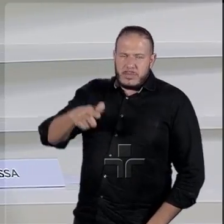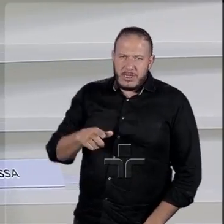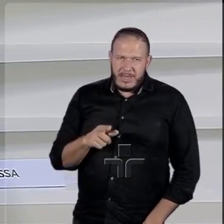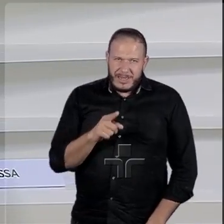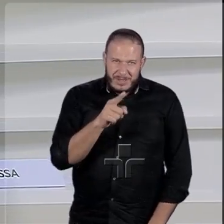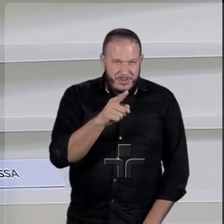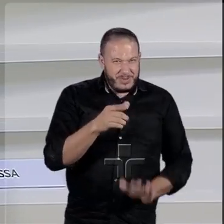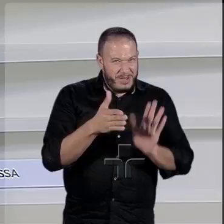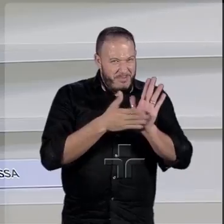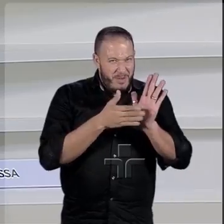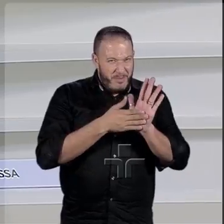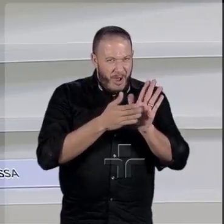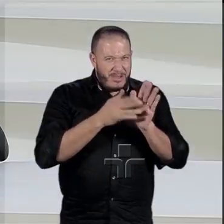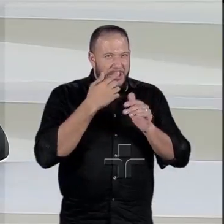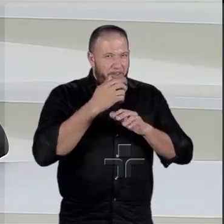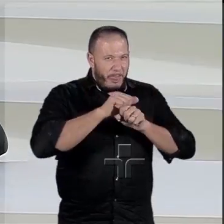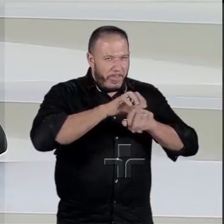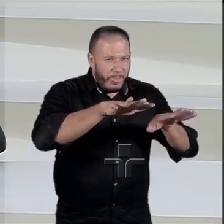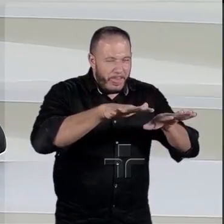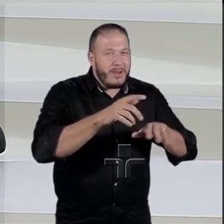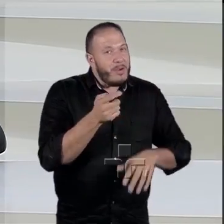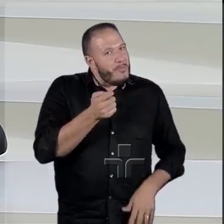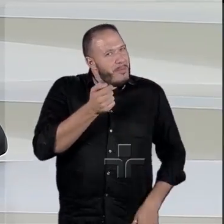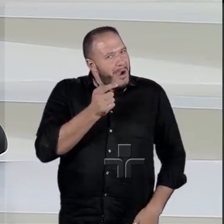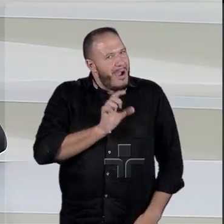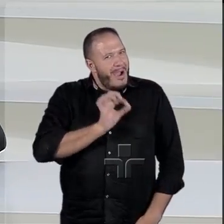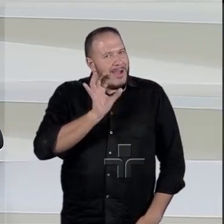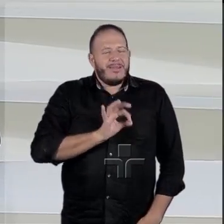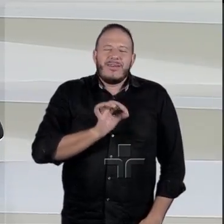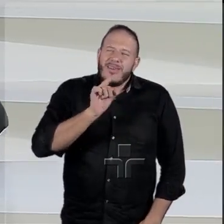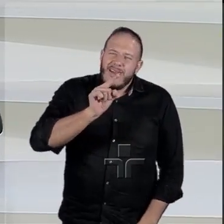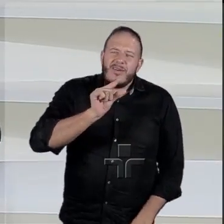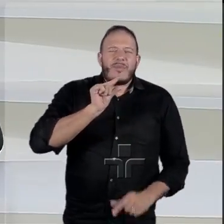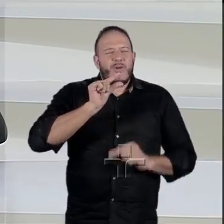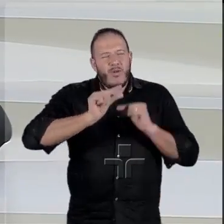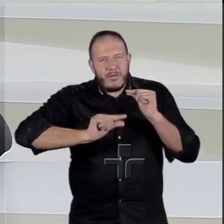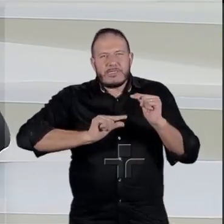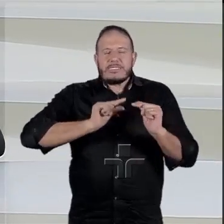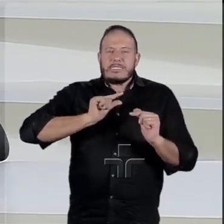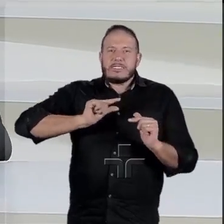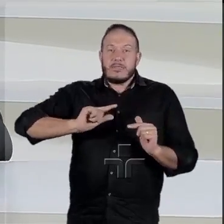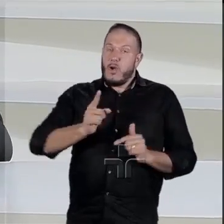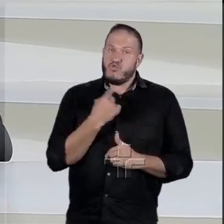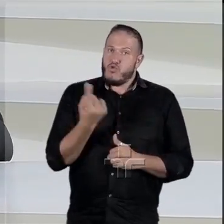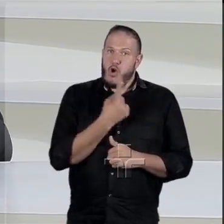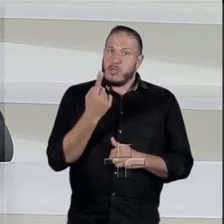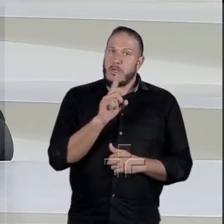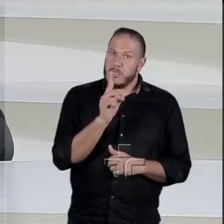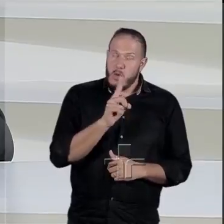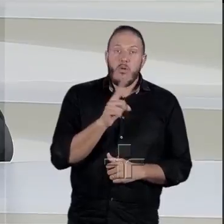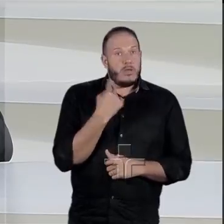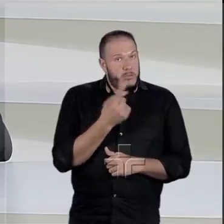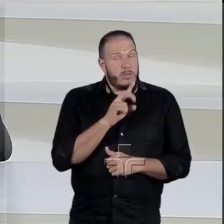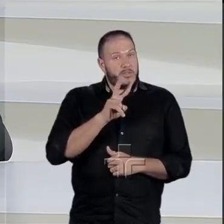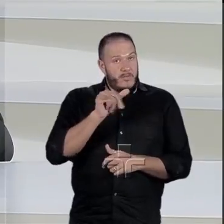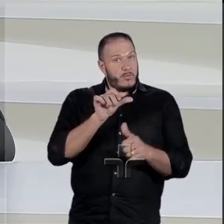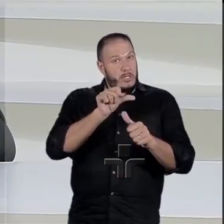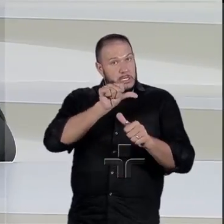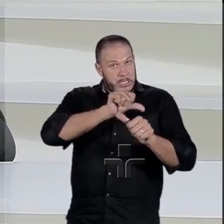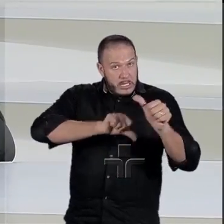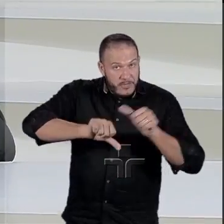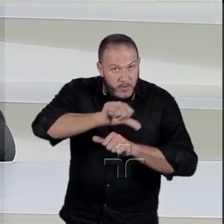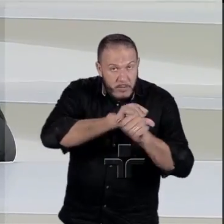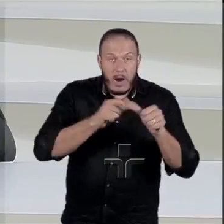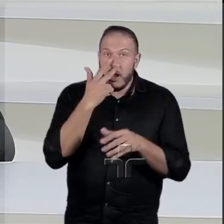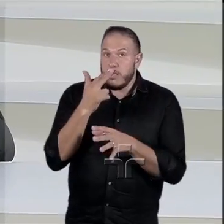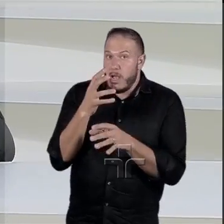vazada é Não. uma parte, né? Isso é uma possibilidade, é né? uma coisa voluntária. exato. A nossa não, nós vamos transformar a